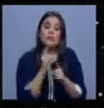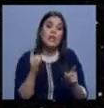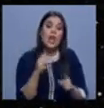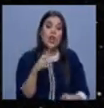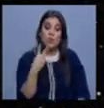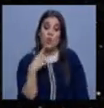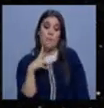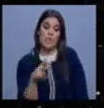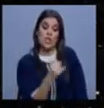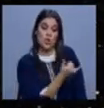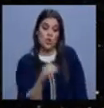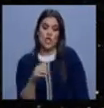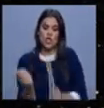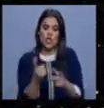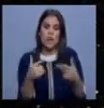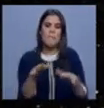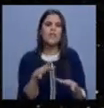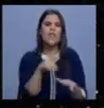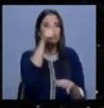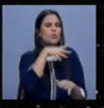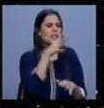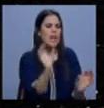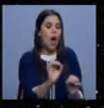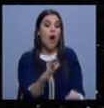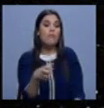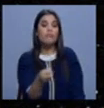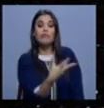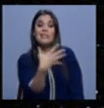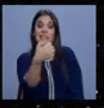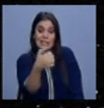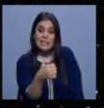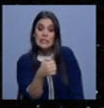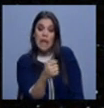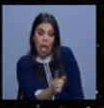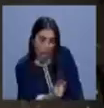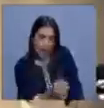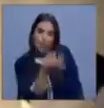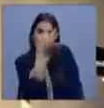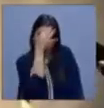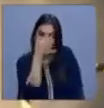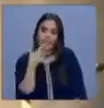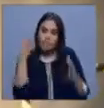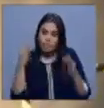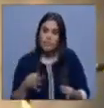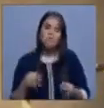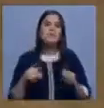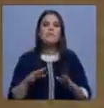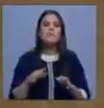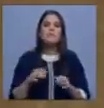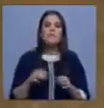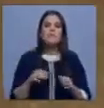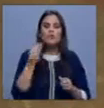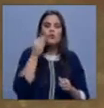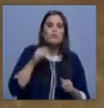estrelas, mas os astrónomos dizem, não, destas 15 nós temos a certeza que é assim. E agora só para teres uma pequena ideia, qual é que é o